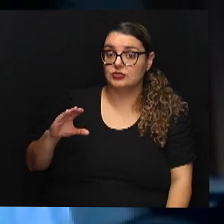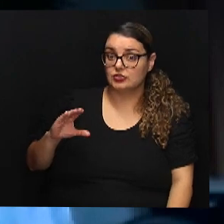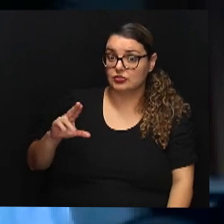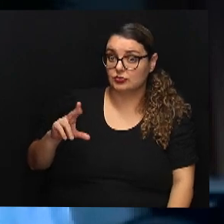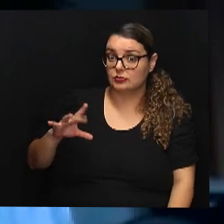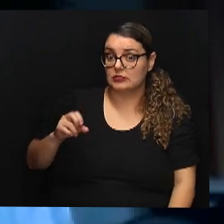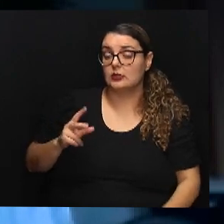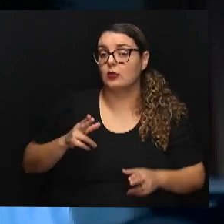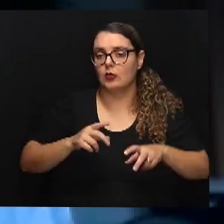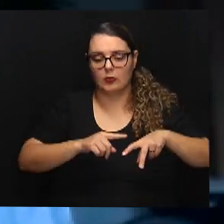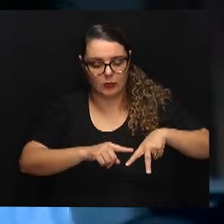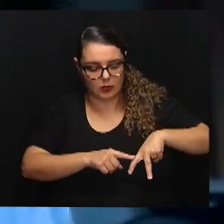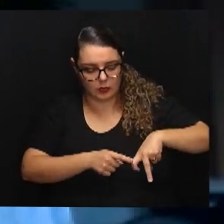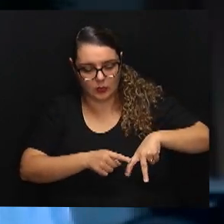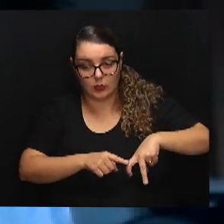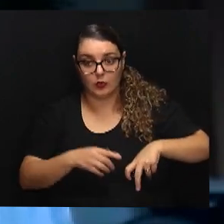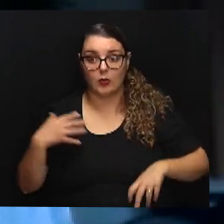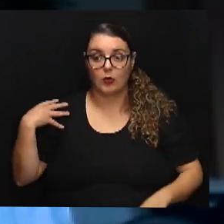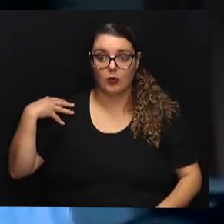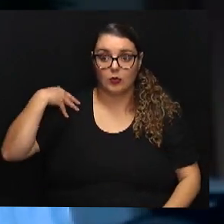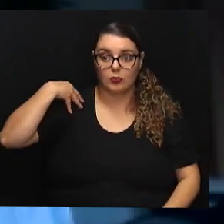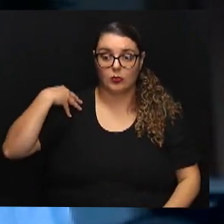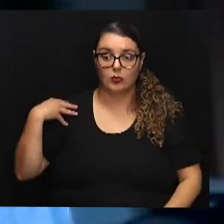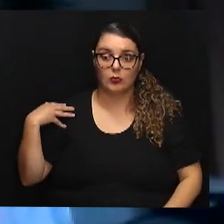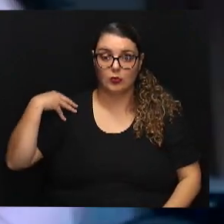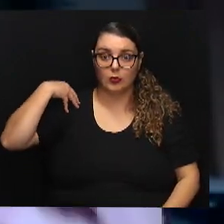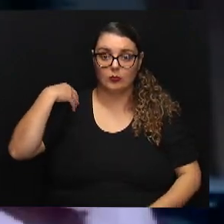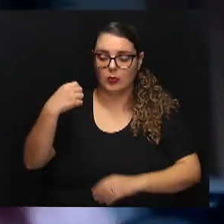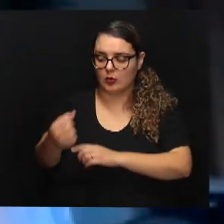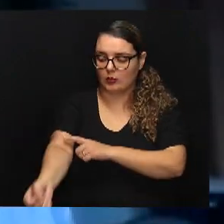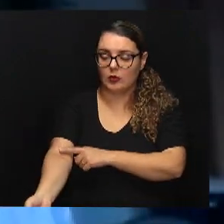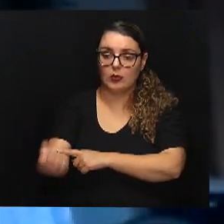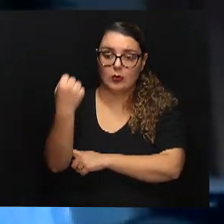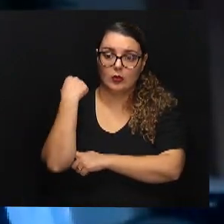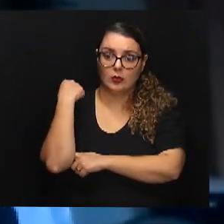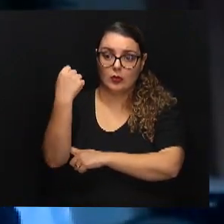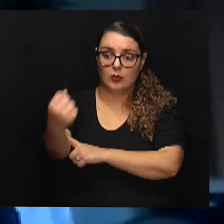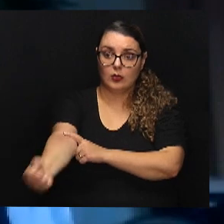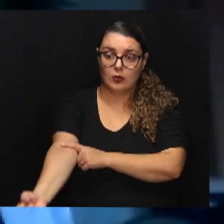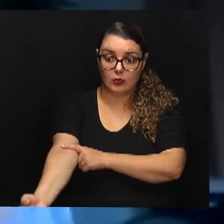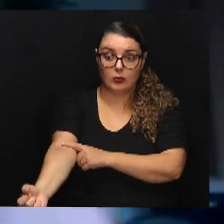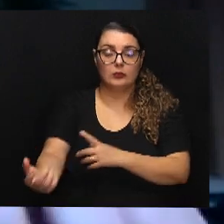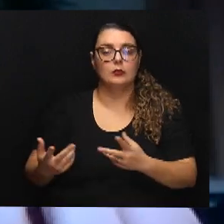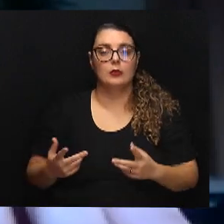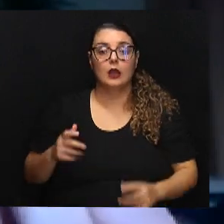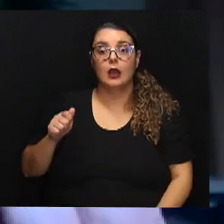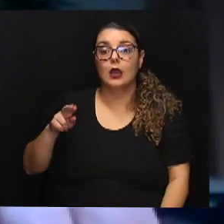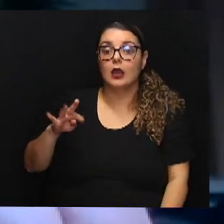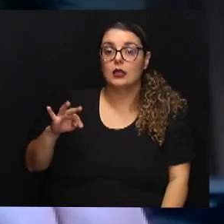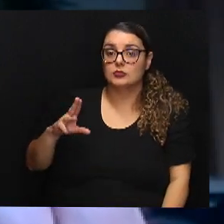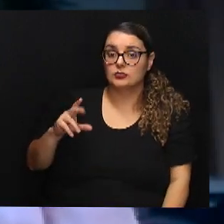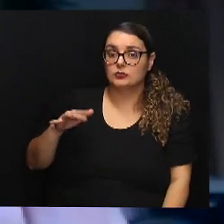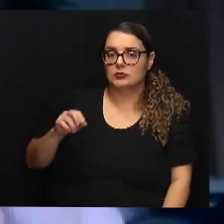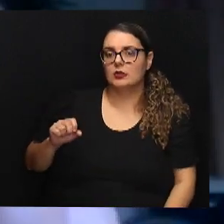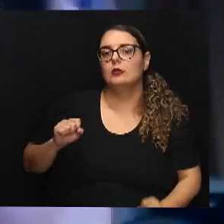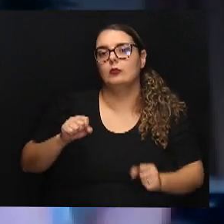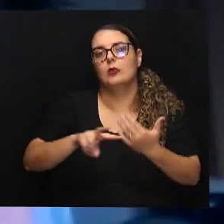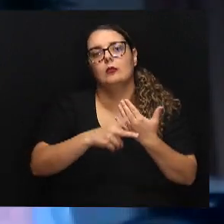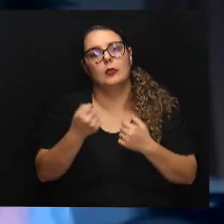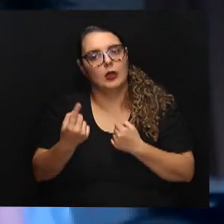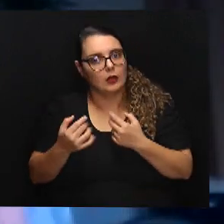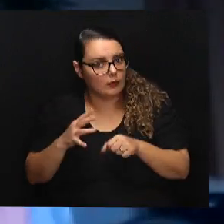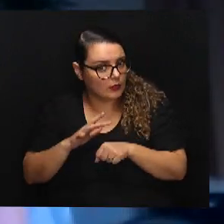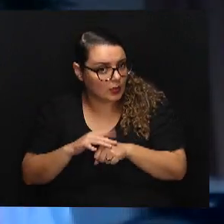é importante a gente entender que ela é uma articulação, assim como é o joelho, o ombro, o cotovelo. Então,